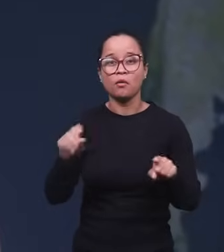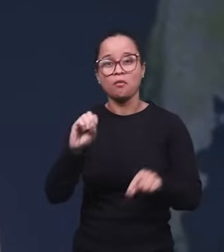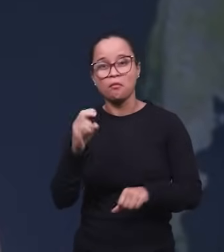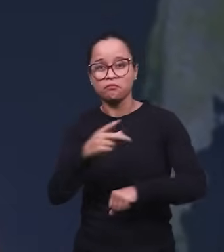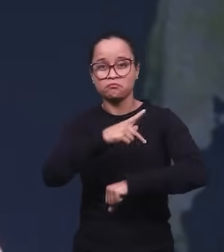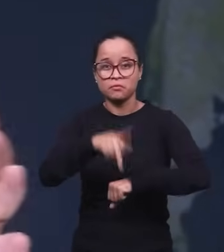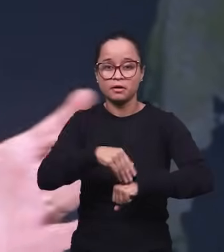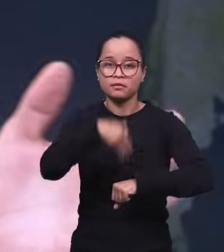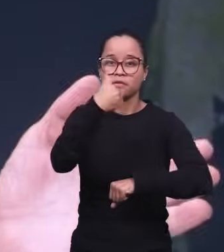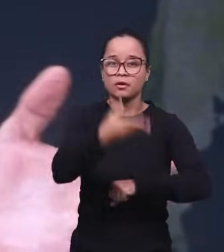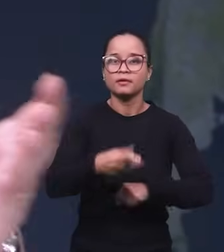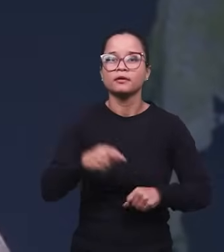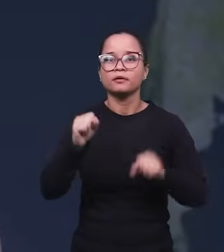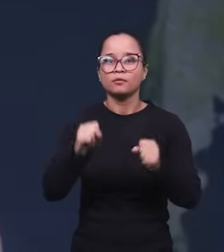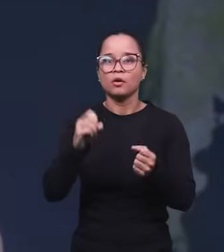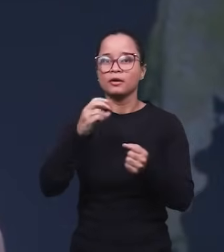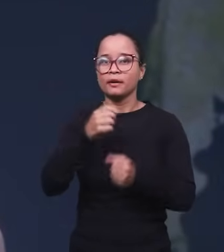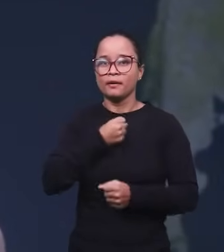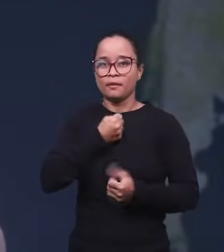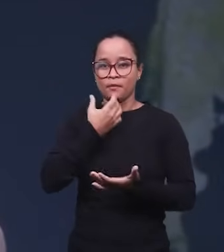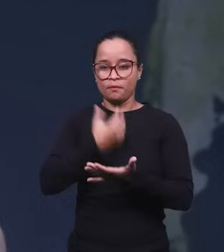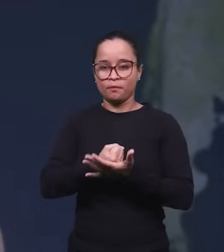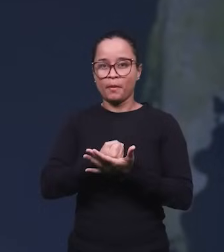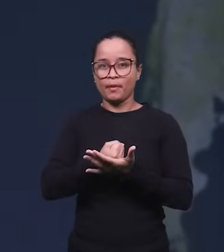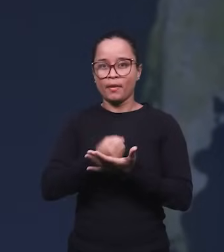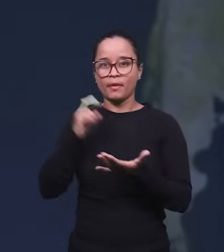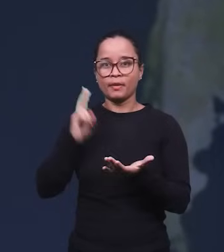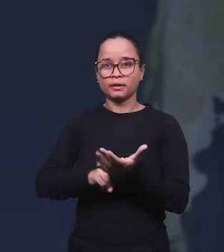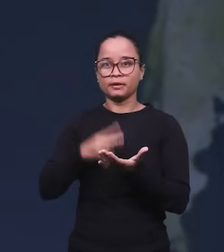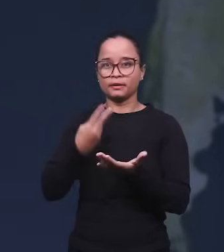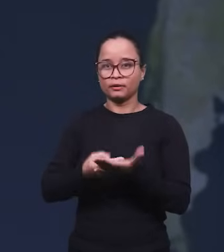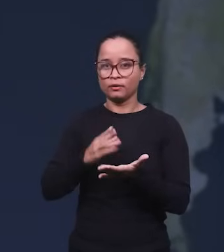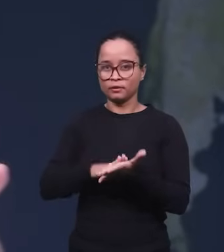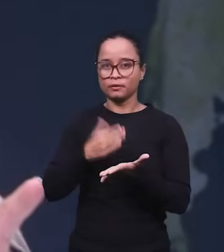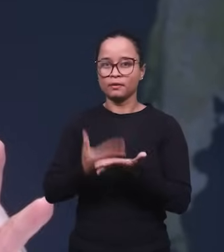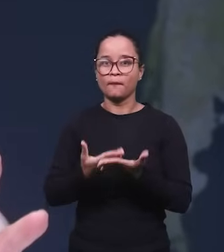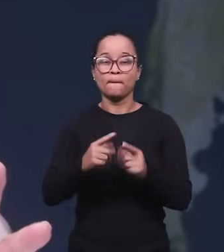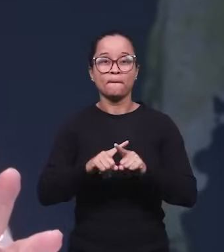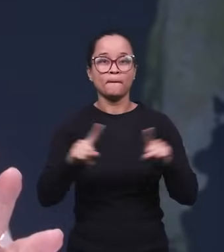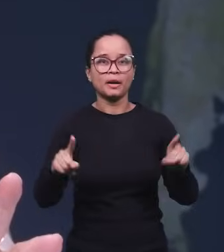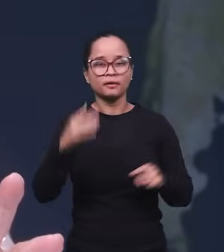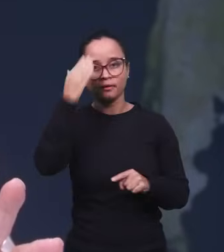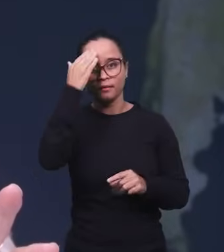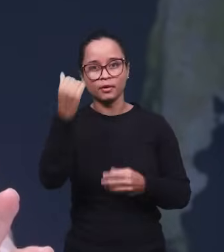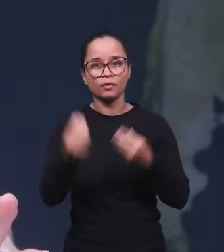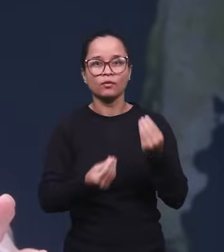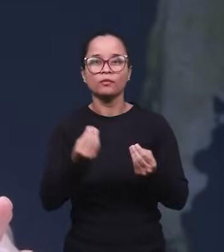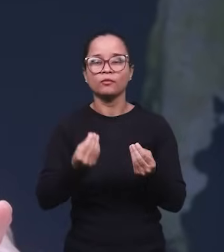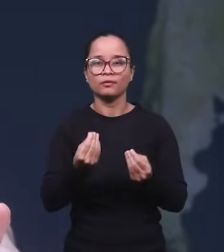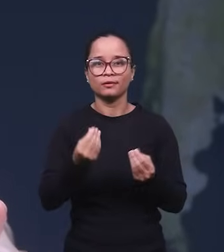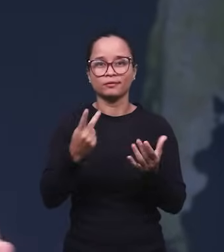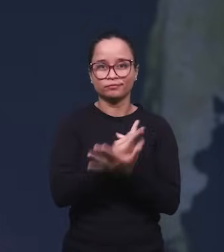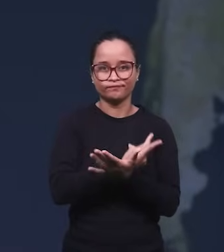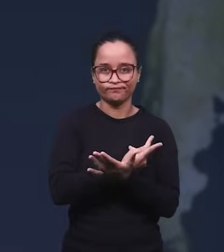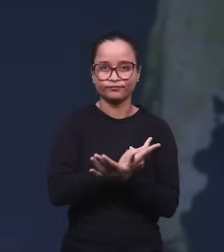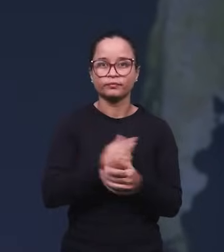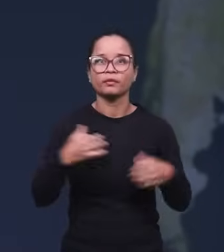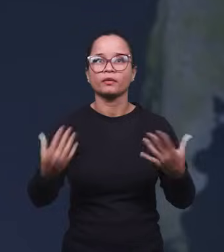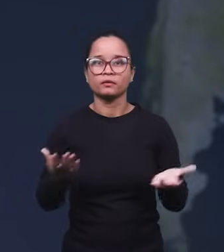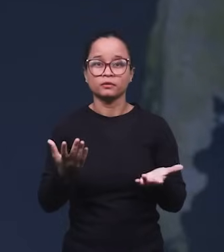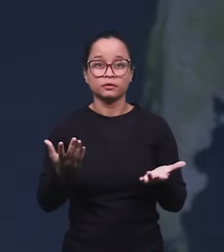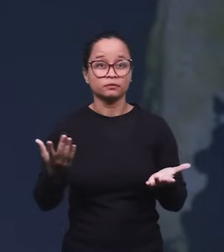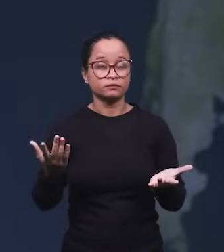no exterior, de lá eles possam enviar a tradução. Agora, é preciso saber como é que isso funciona. E aí, o que